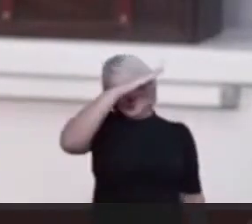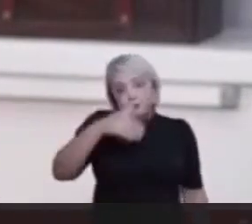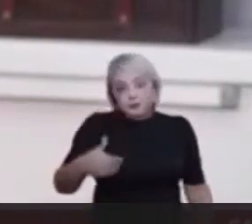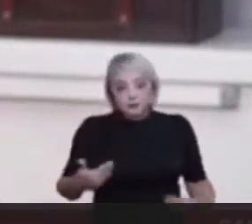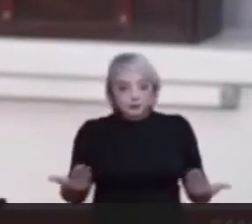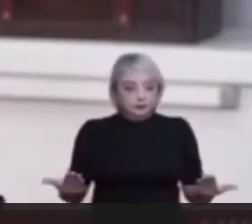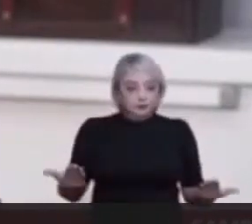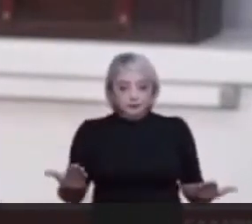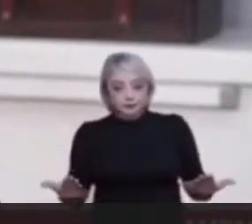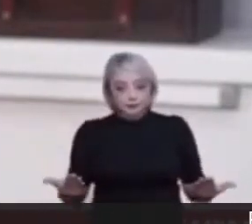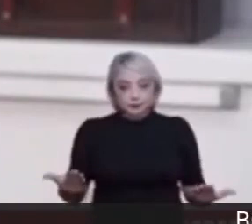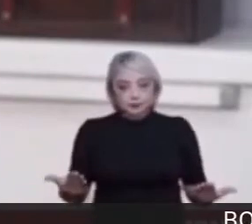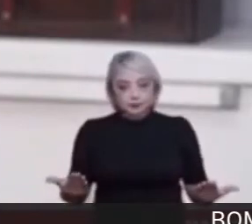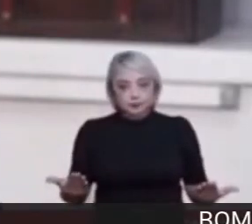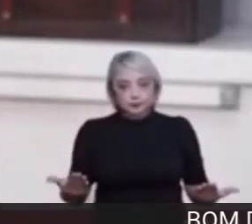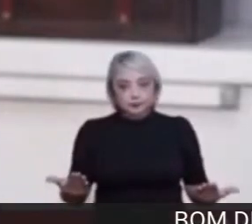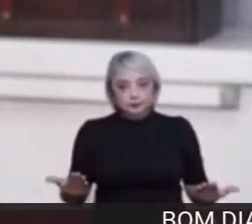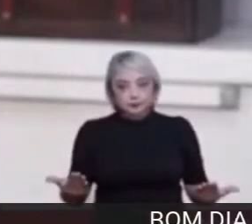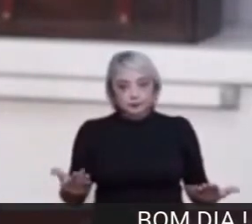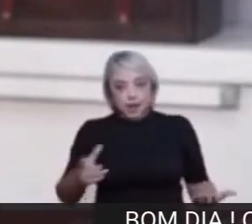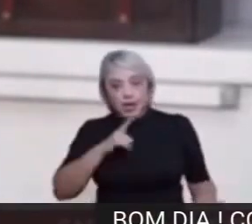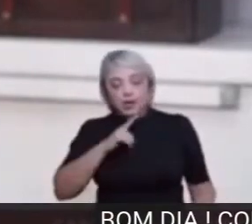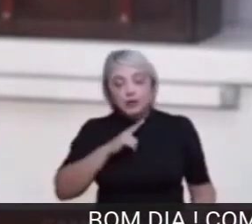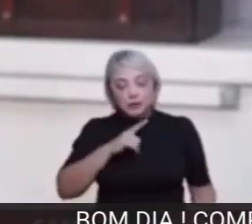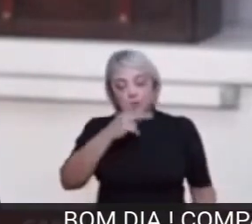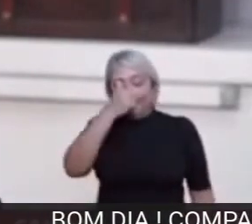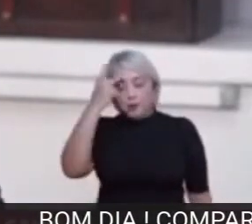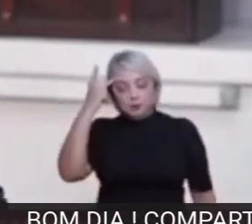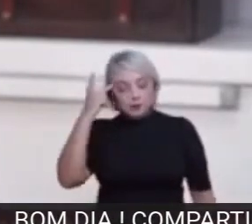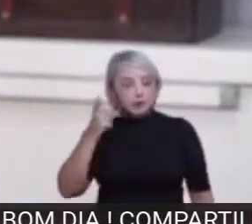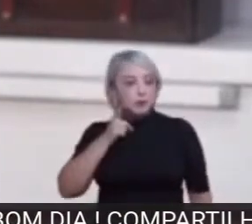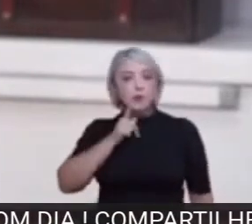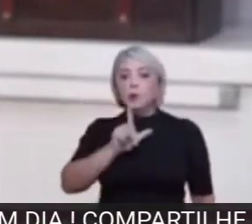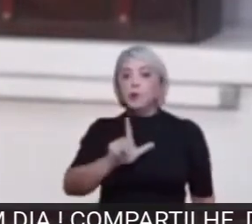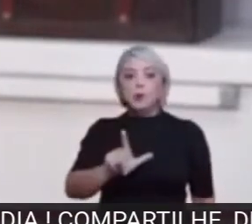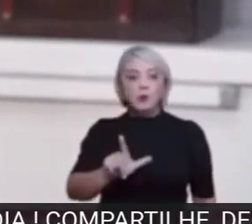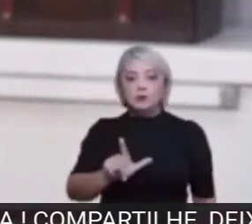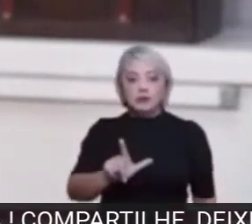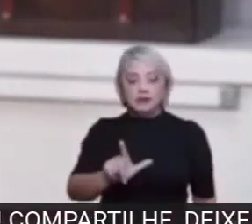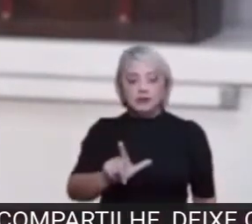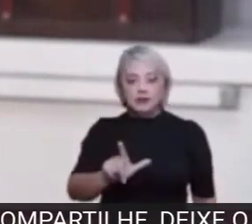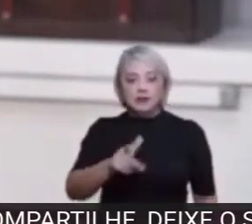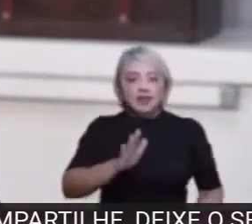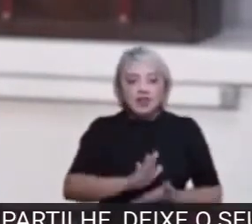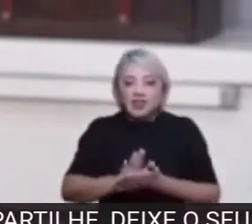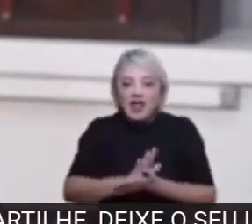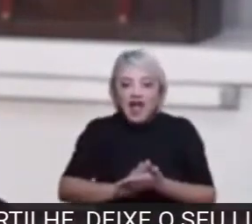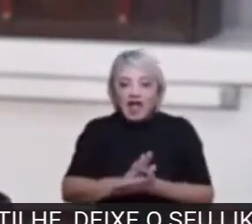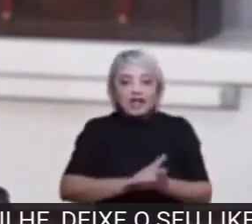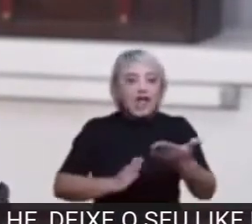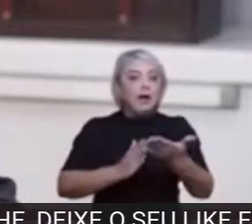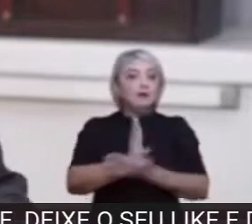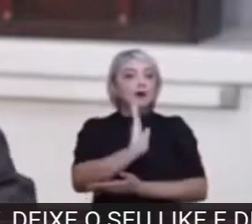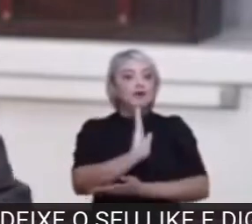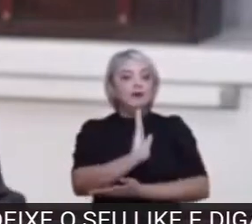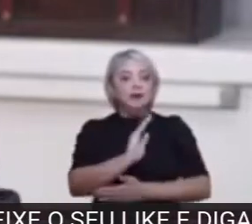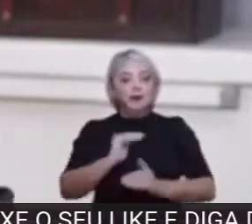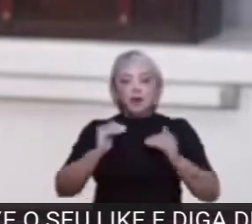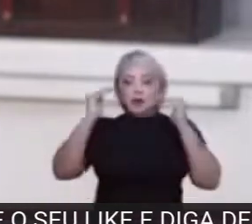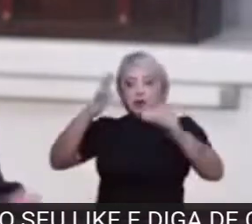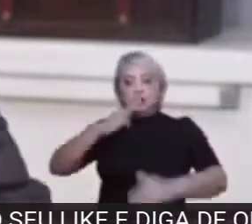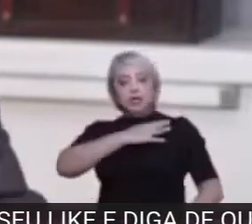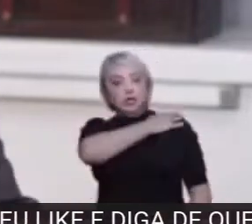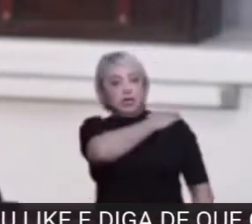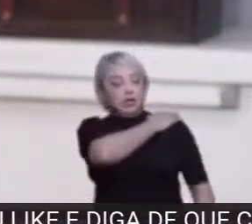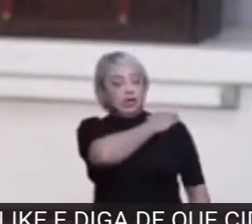então, tem muita gente que não conseguiu ser aprovado pelo alto comando para ser general, o cara então se